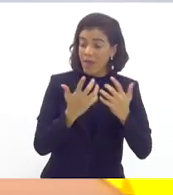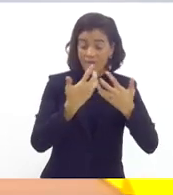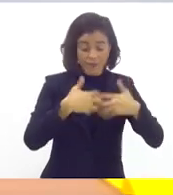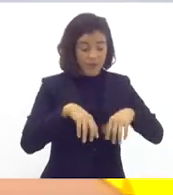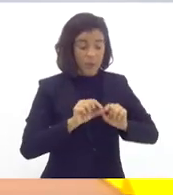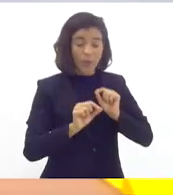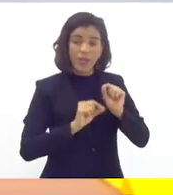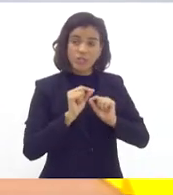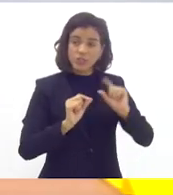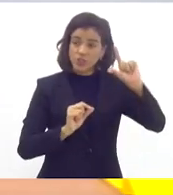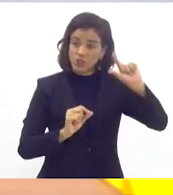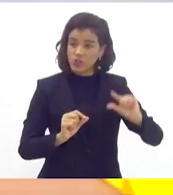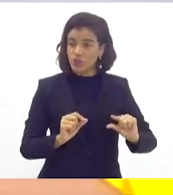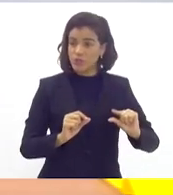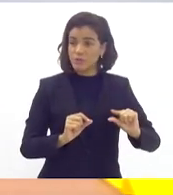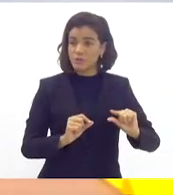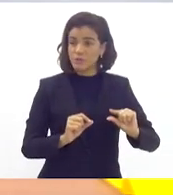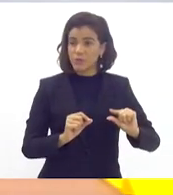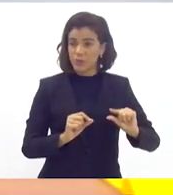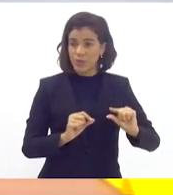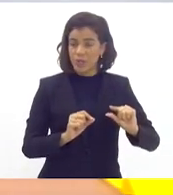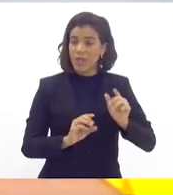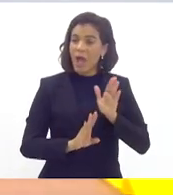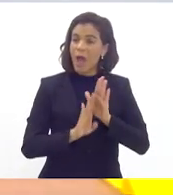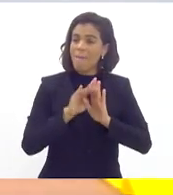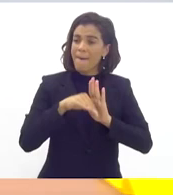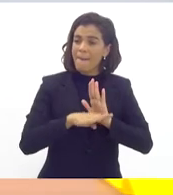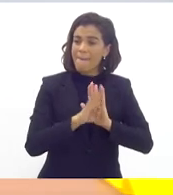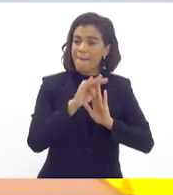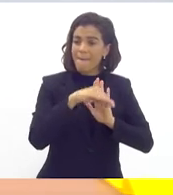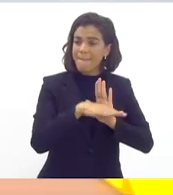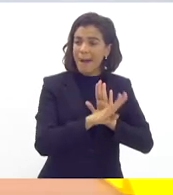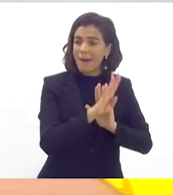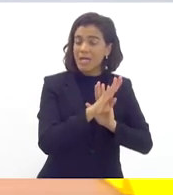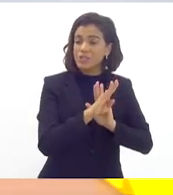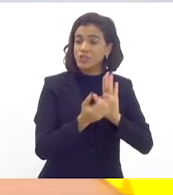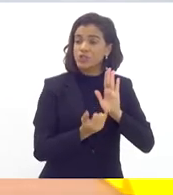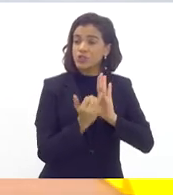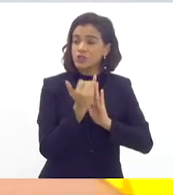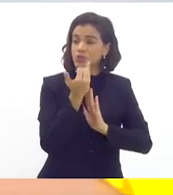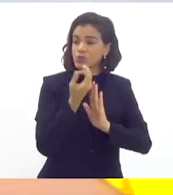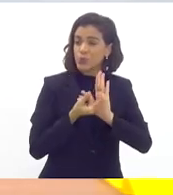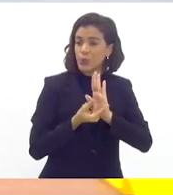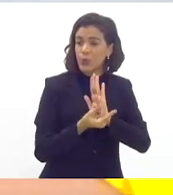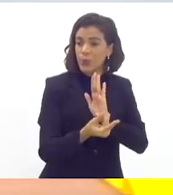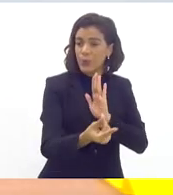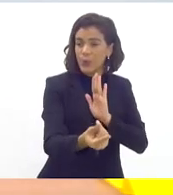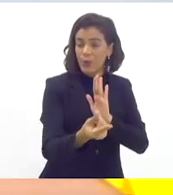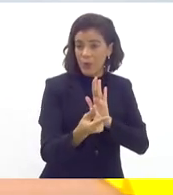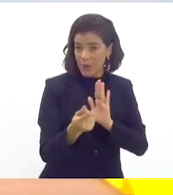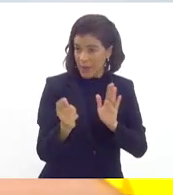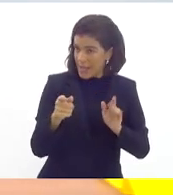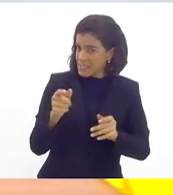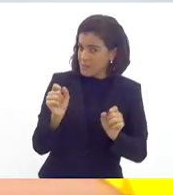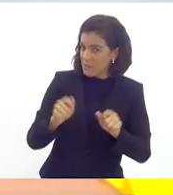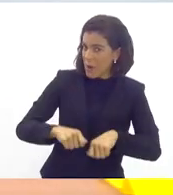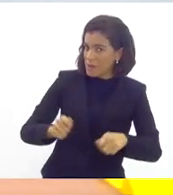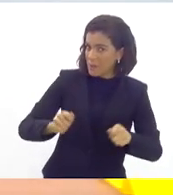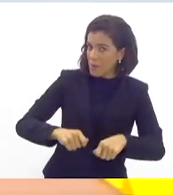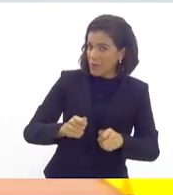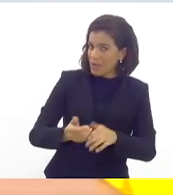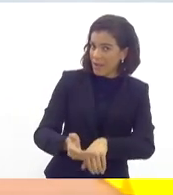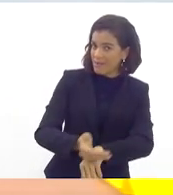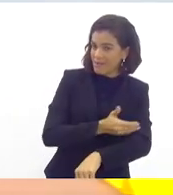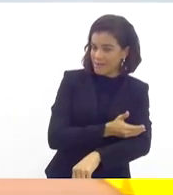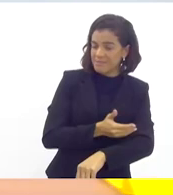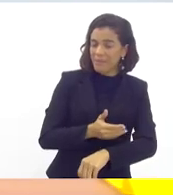reduzir a curva de juros de longo prazo. Então, eu posso lhes dizer, e esse efeito pode ser inclusive